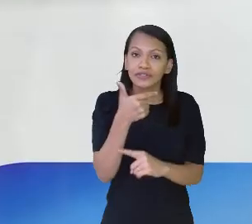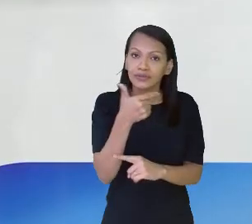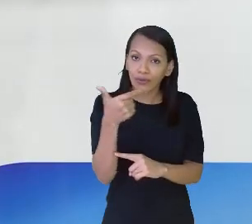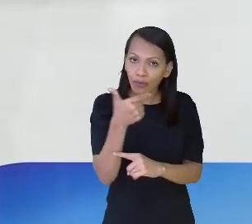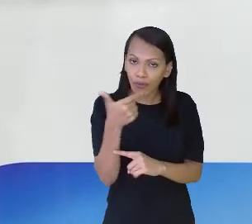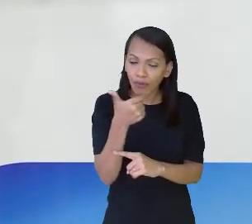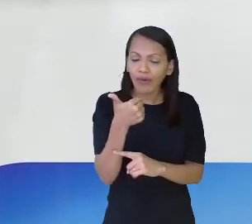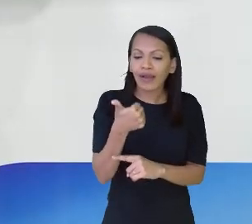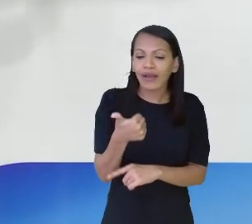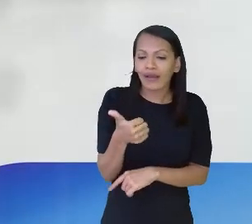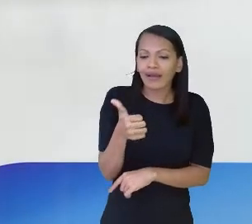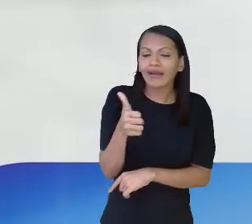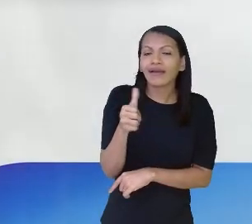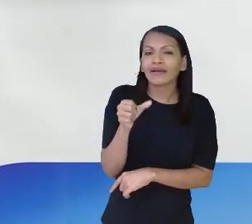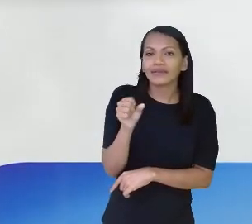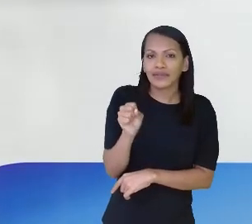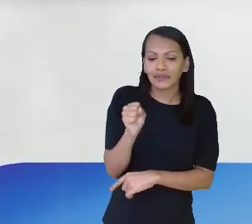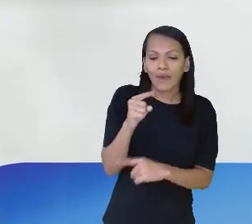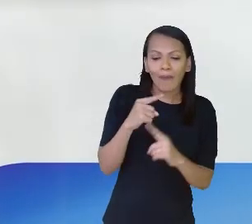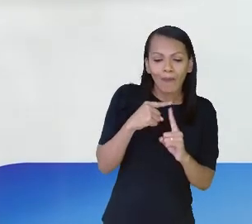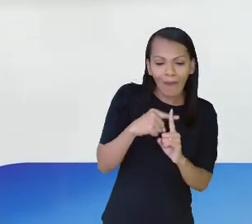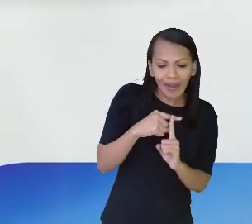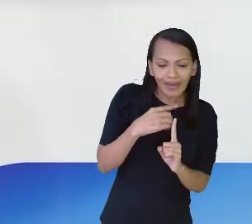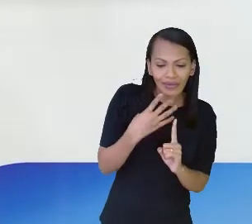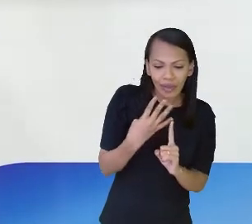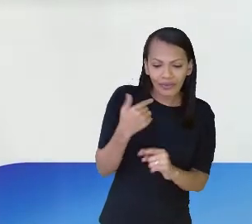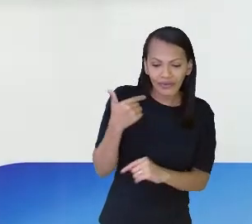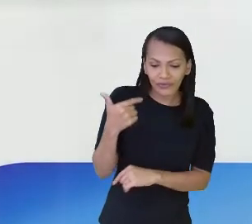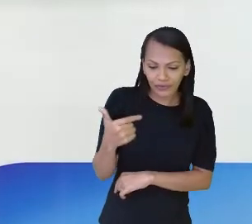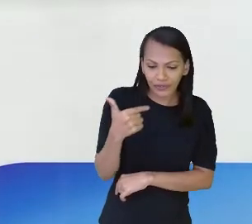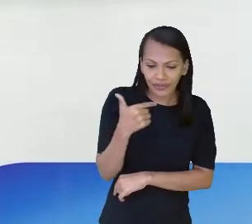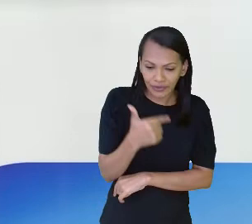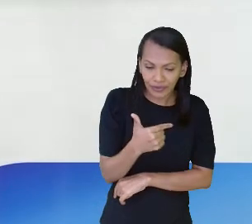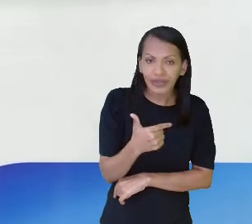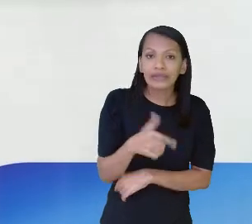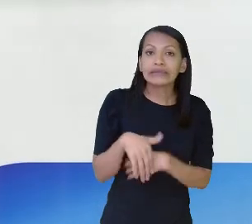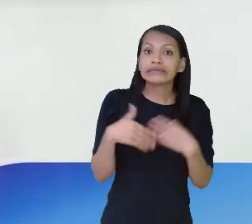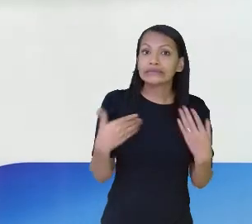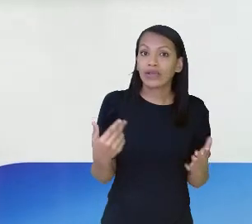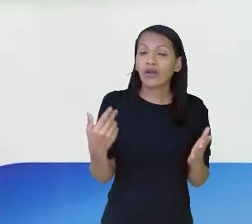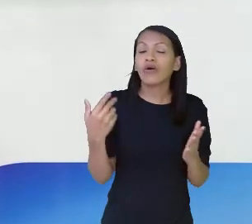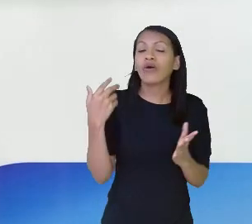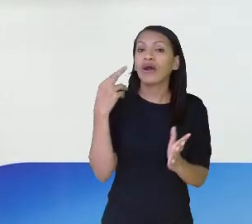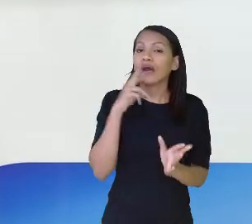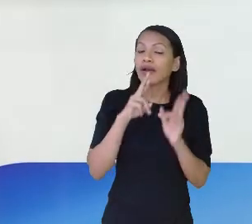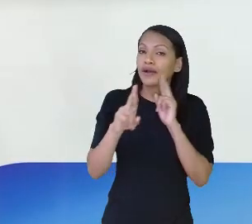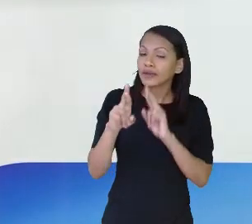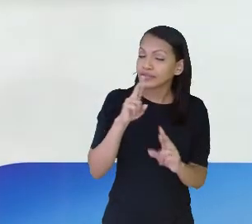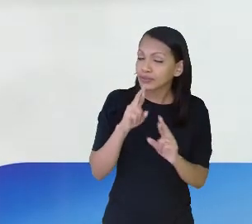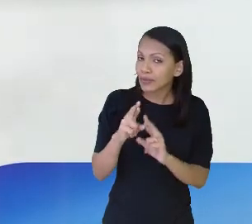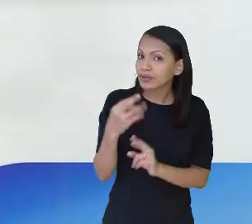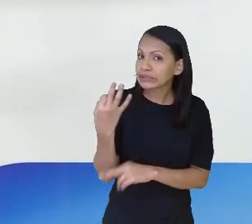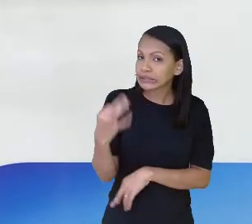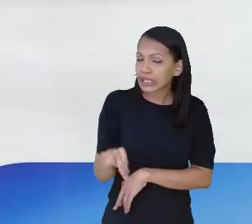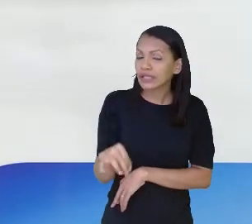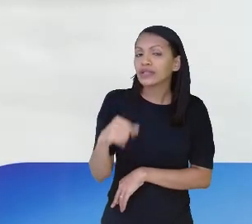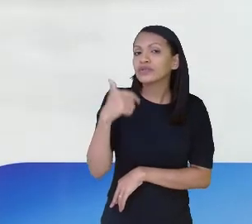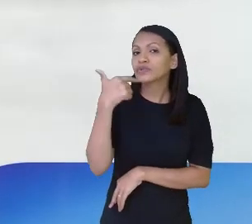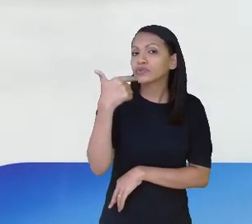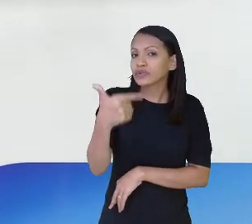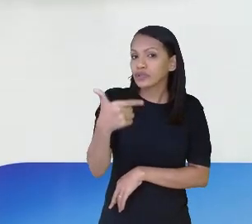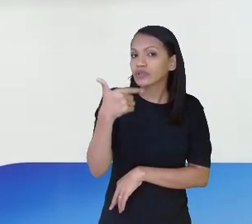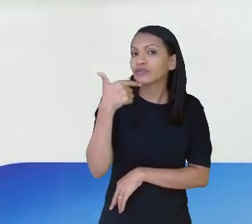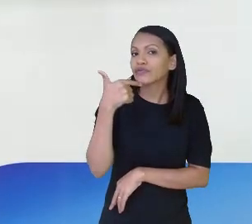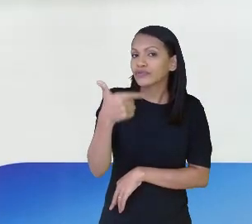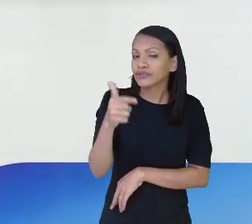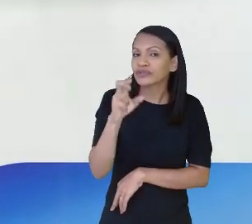Com 4, 22. Na verdade, são 225 metros. Mas será que ele não